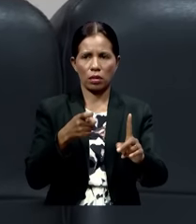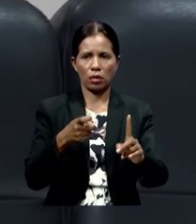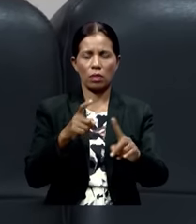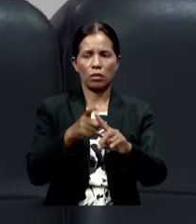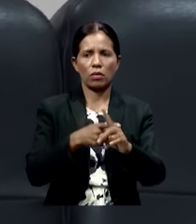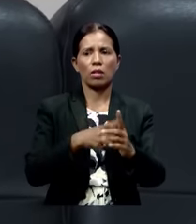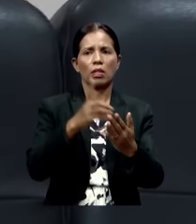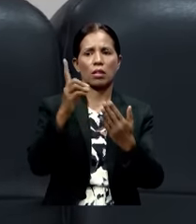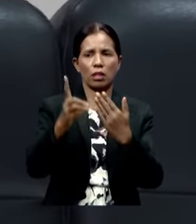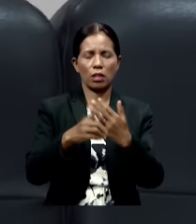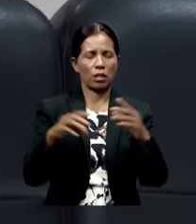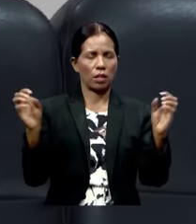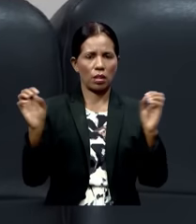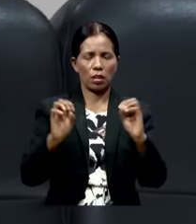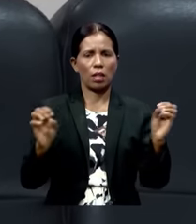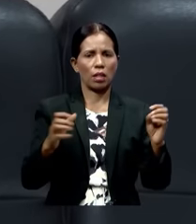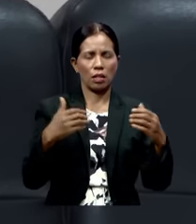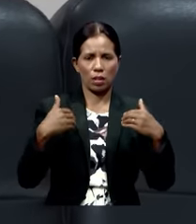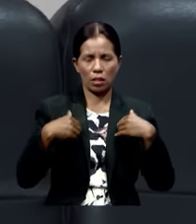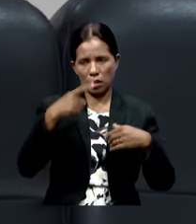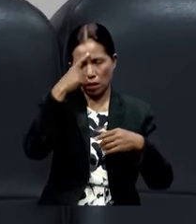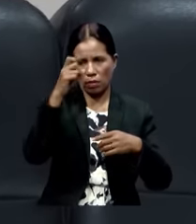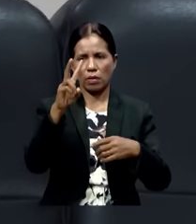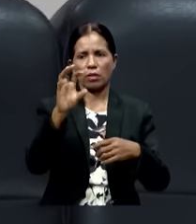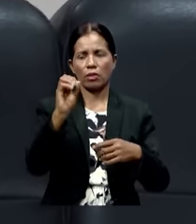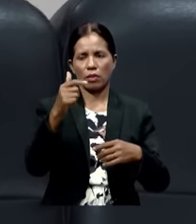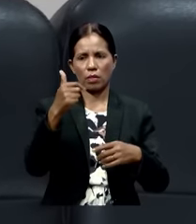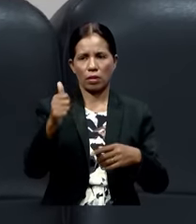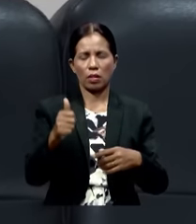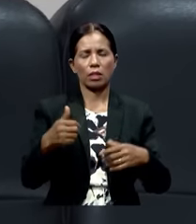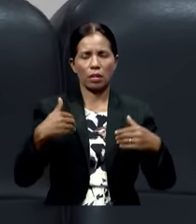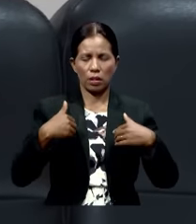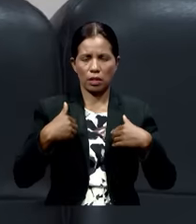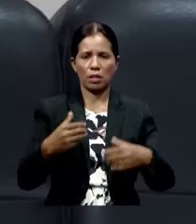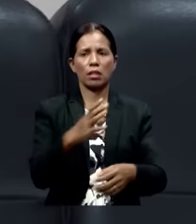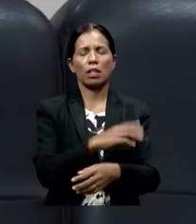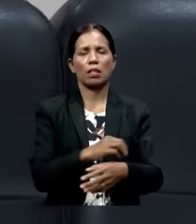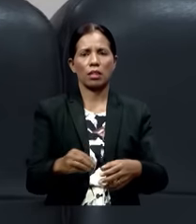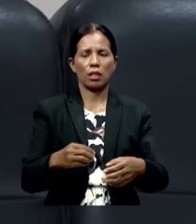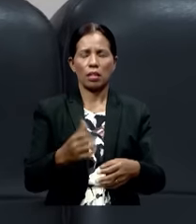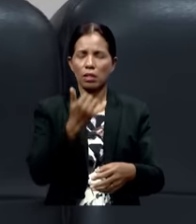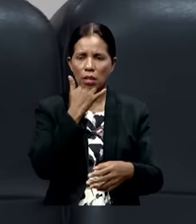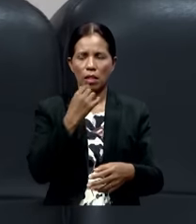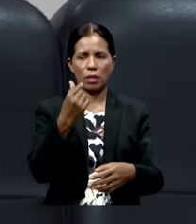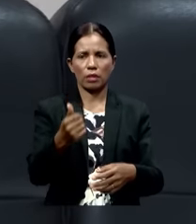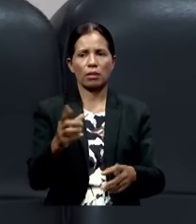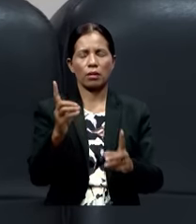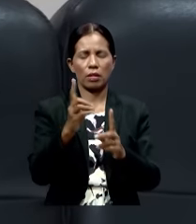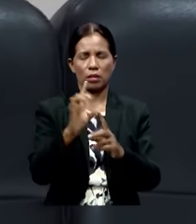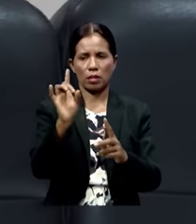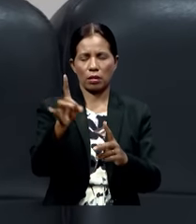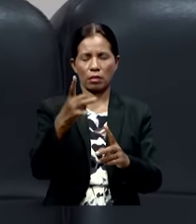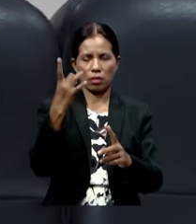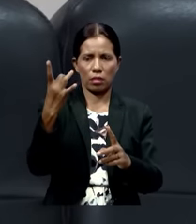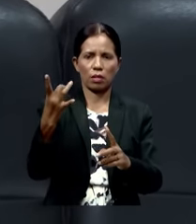dezembro la consegue tamba vaga né ia fai lanço tia então mai fali ia 18 de março vaga né